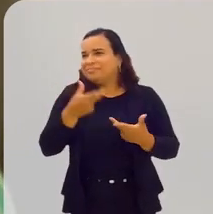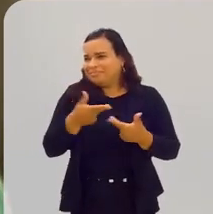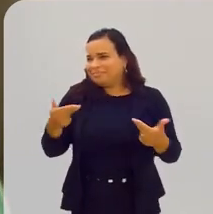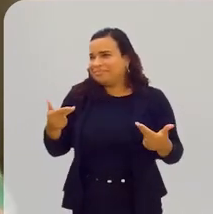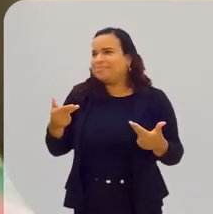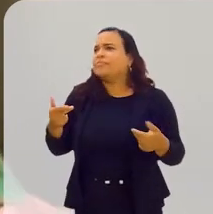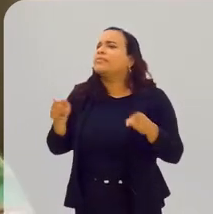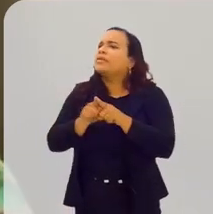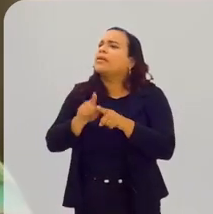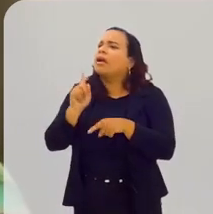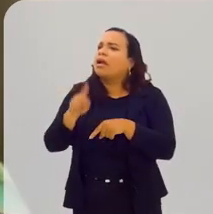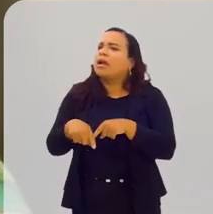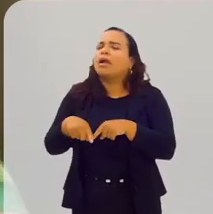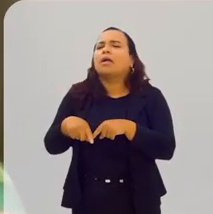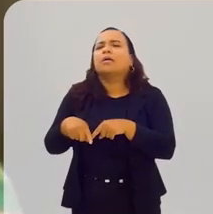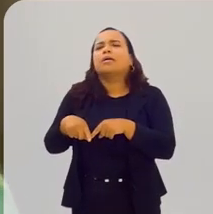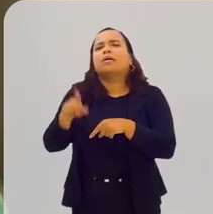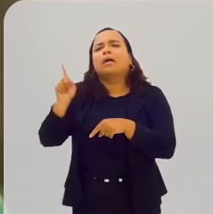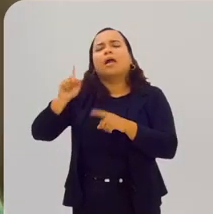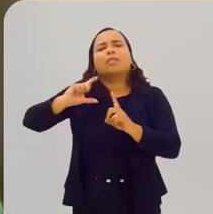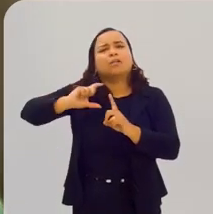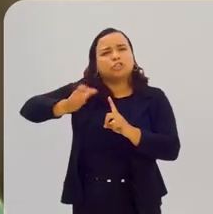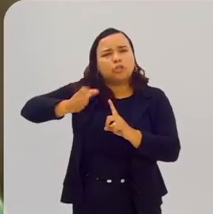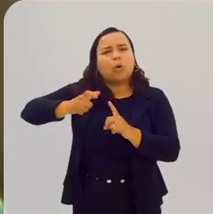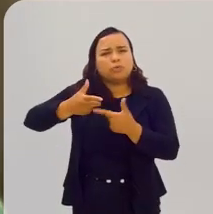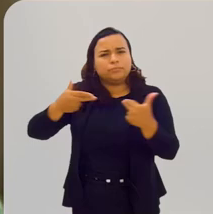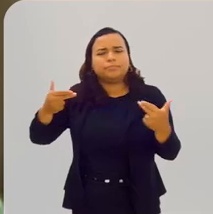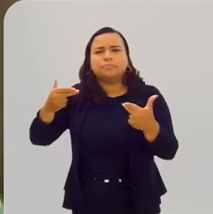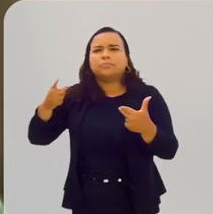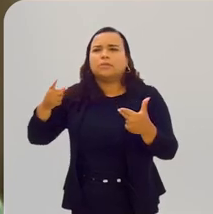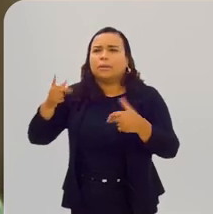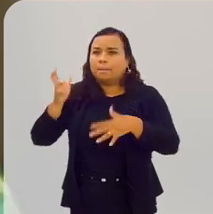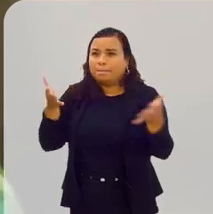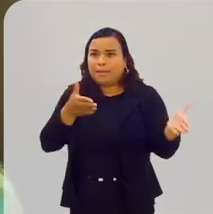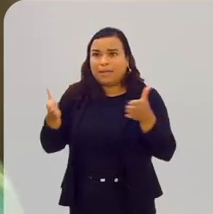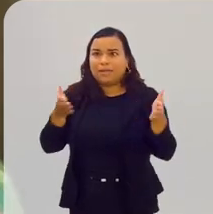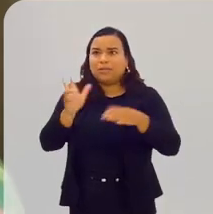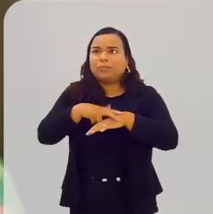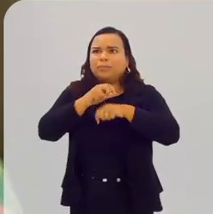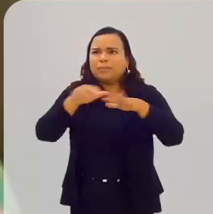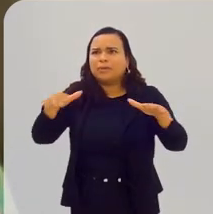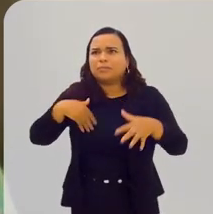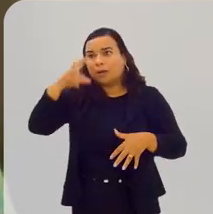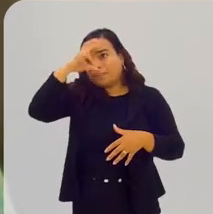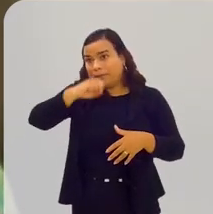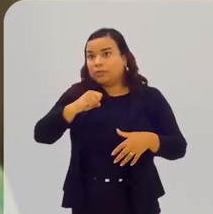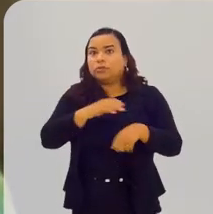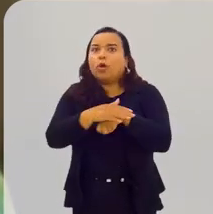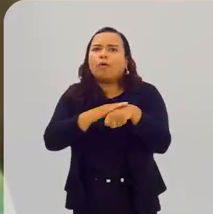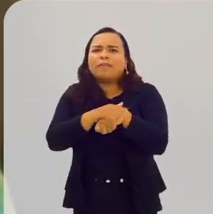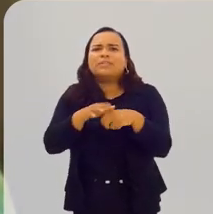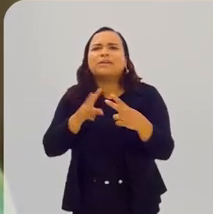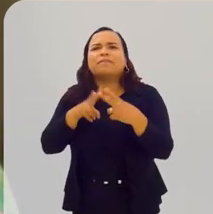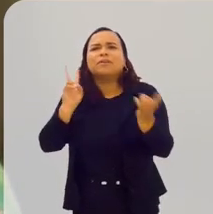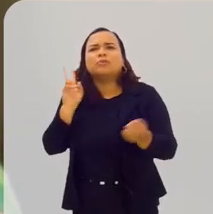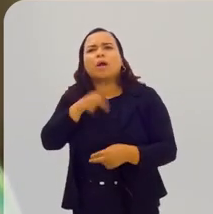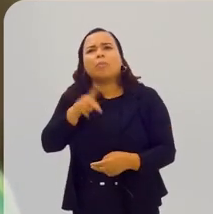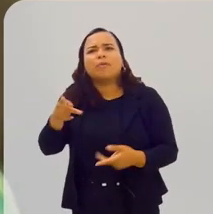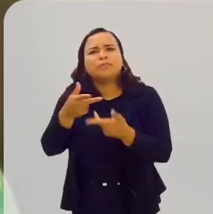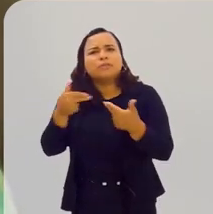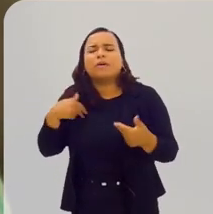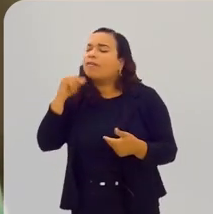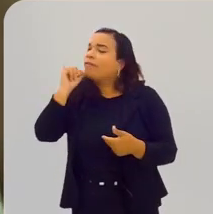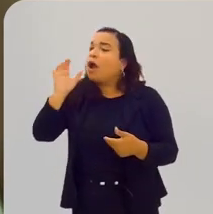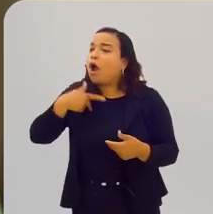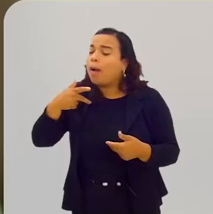e aí até mesmo do transtorno na pandemia eu aprendi muito isso só podia me comunicar virtualmente com os professores e